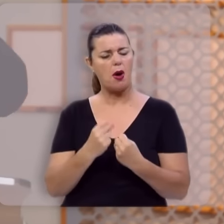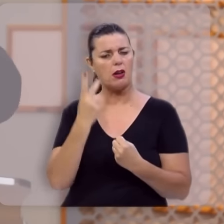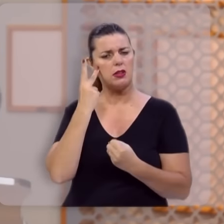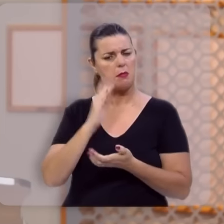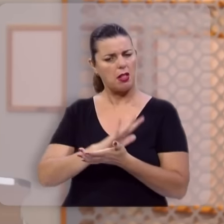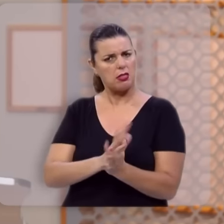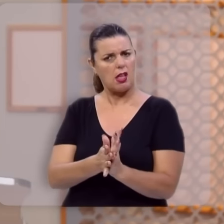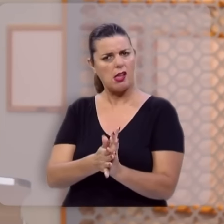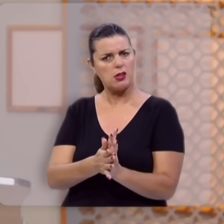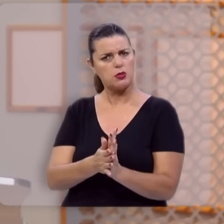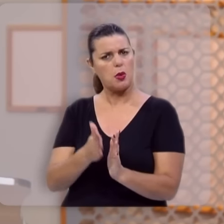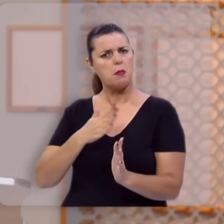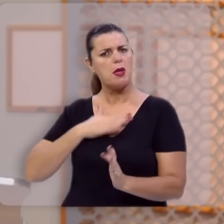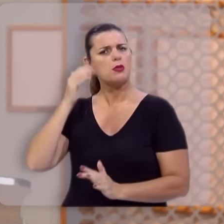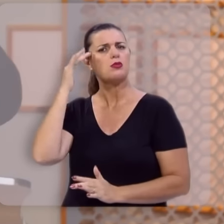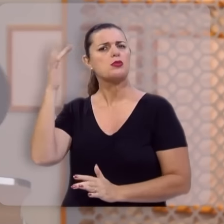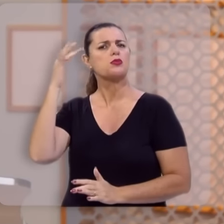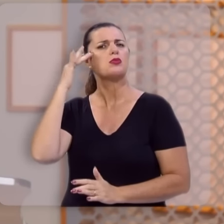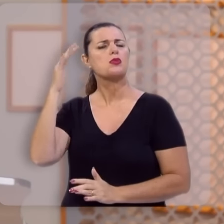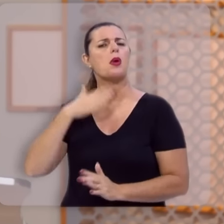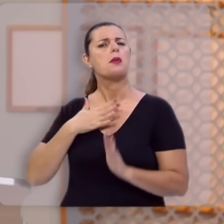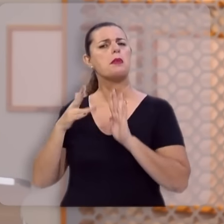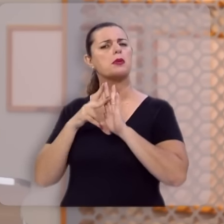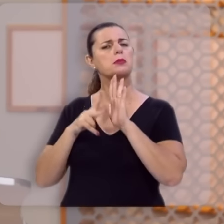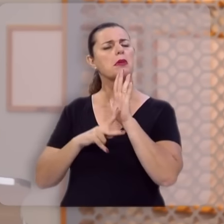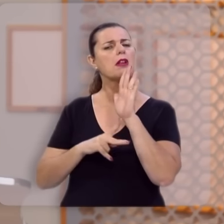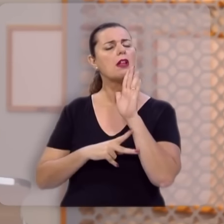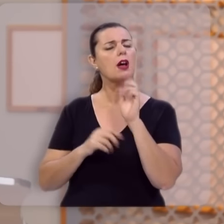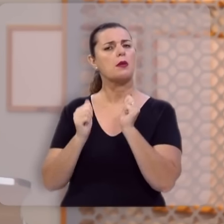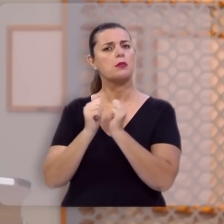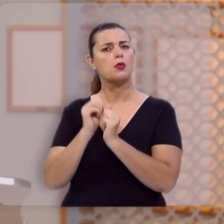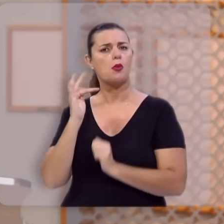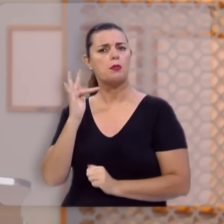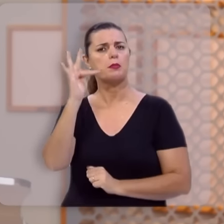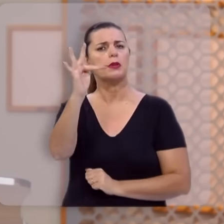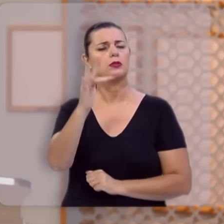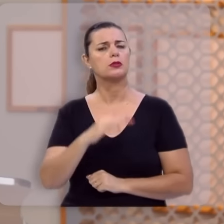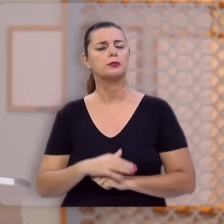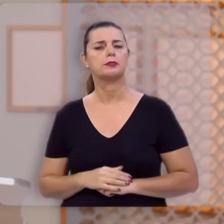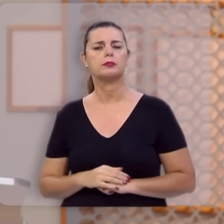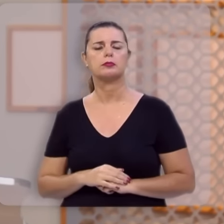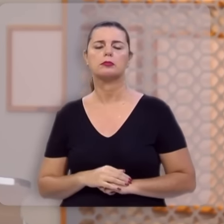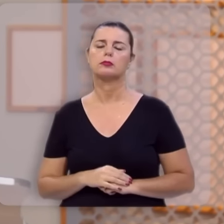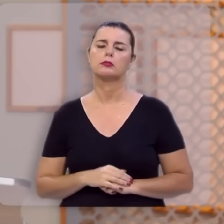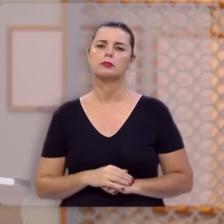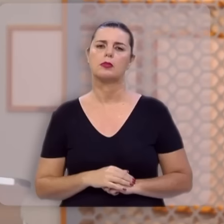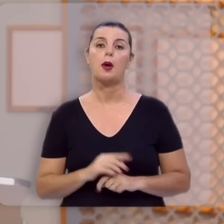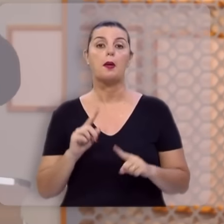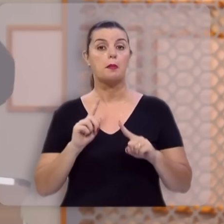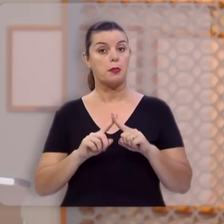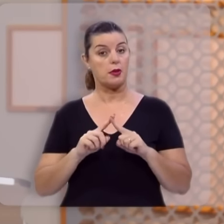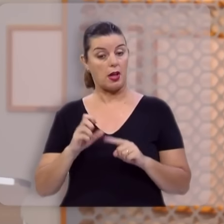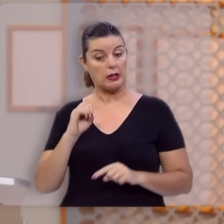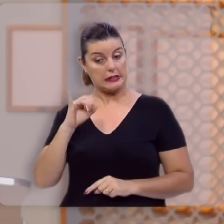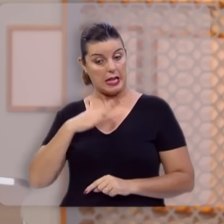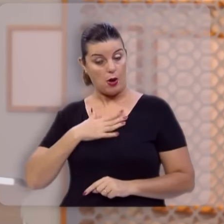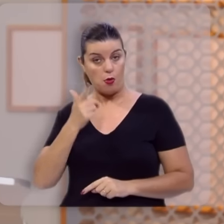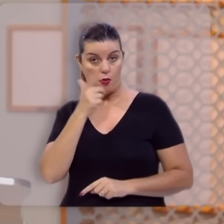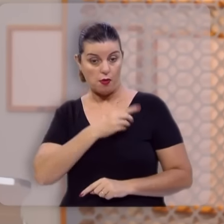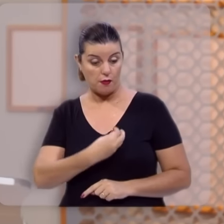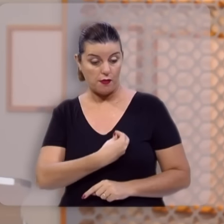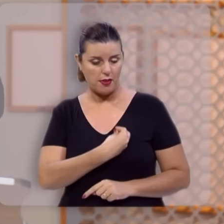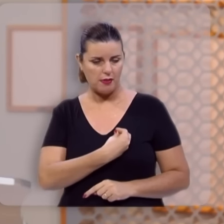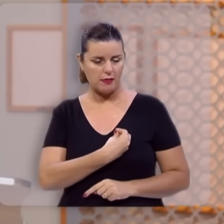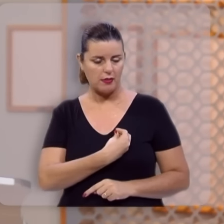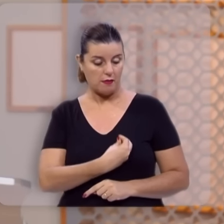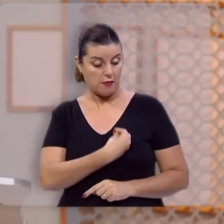para destruir os meus sonhos, os meus planos, com respeito ao futuro. Porque se eu viver,